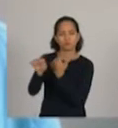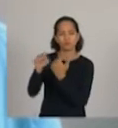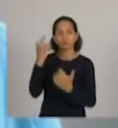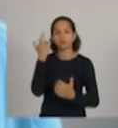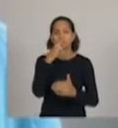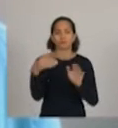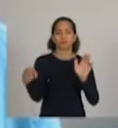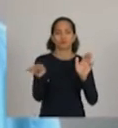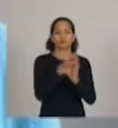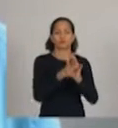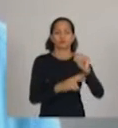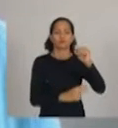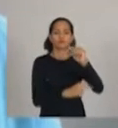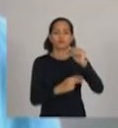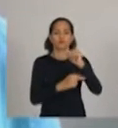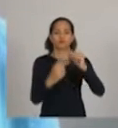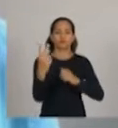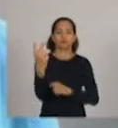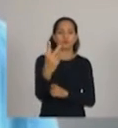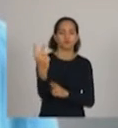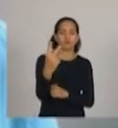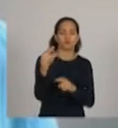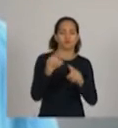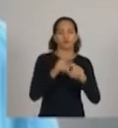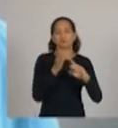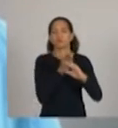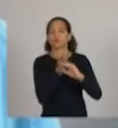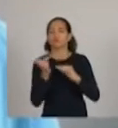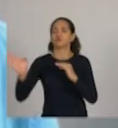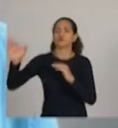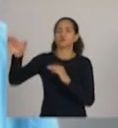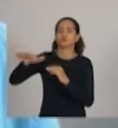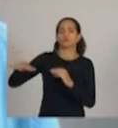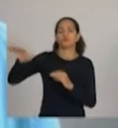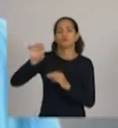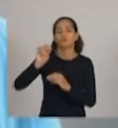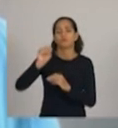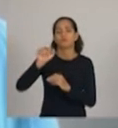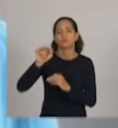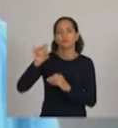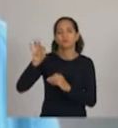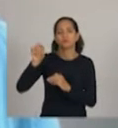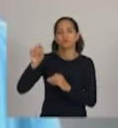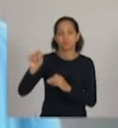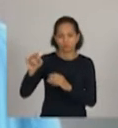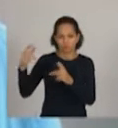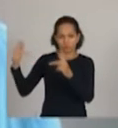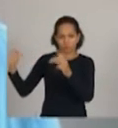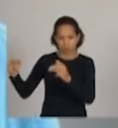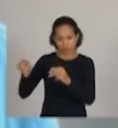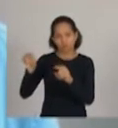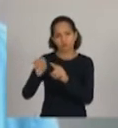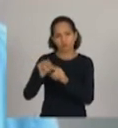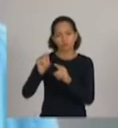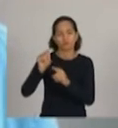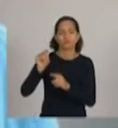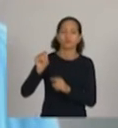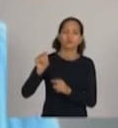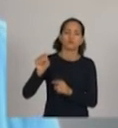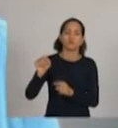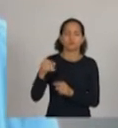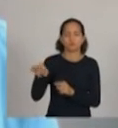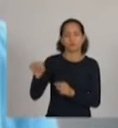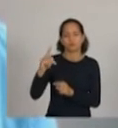Segunda Ponte, inclusive acesso a Santo Antônio e Grande São Pedro, melhoria nos acessos e saídas da área